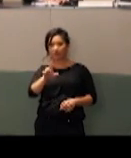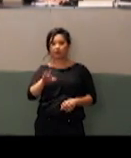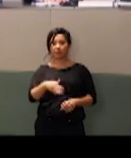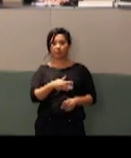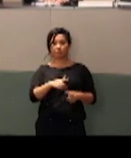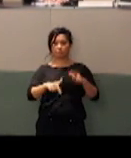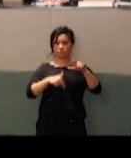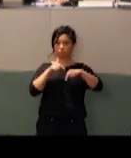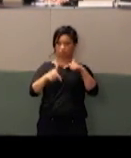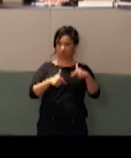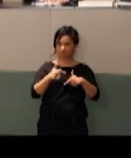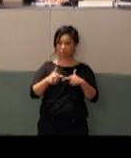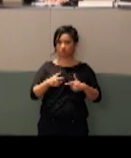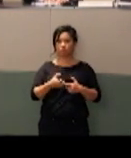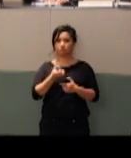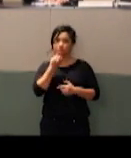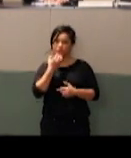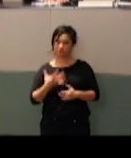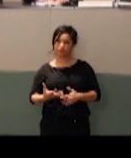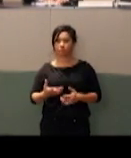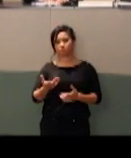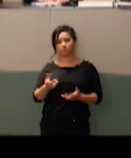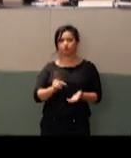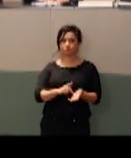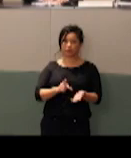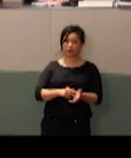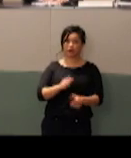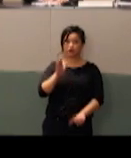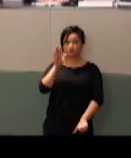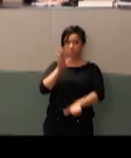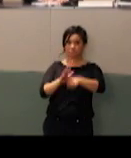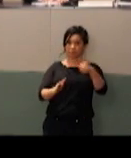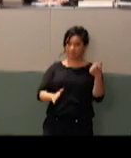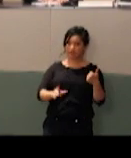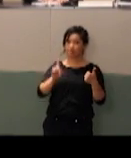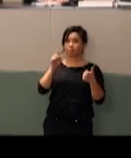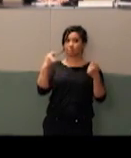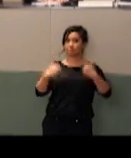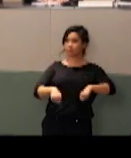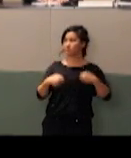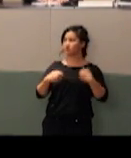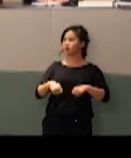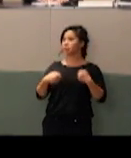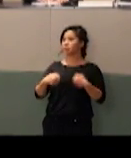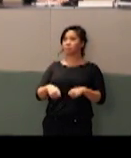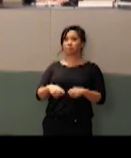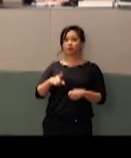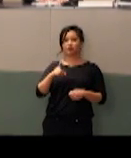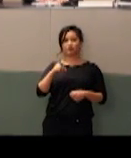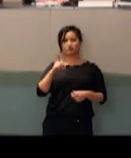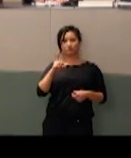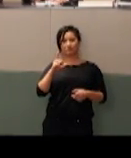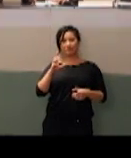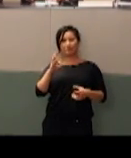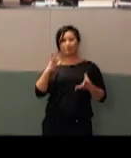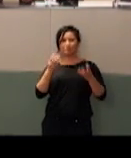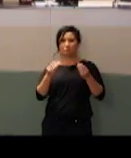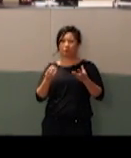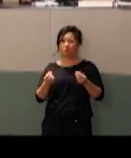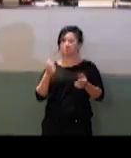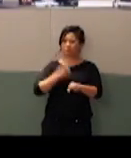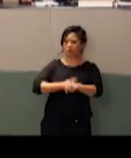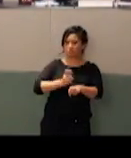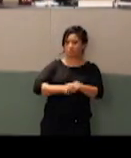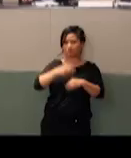aqui, é diminuir a burocracia. E, para isso, é preciso profissionalizar o aparelho do Estado, contratar